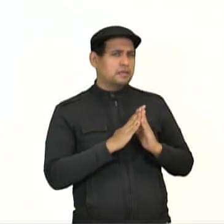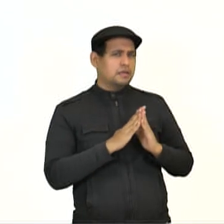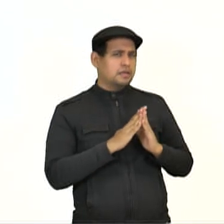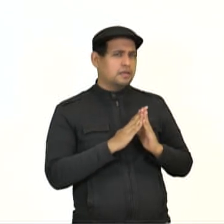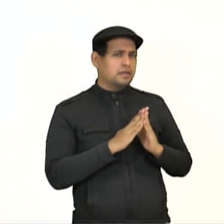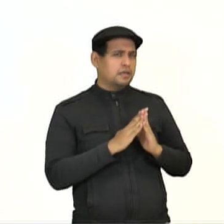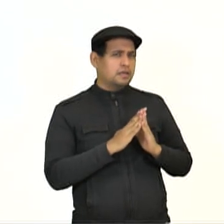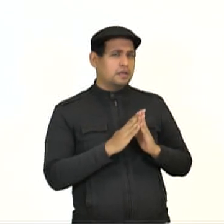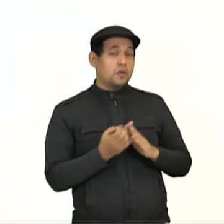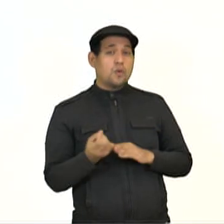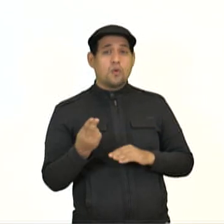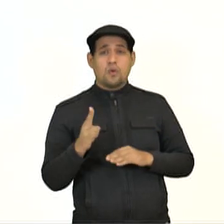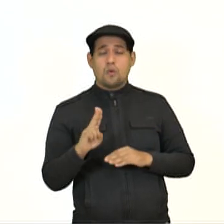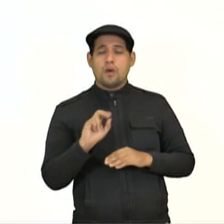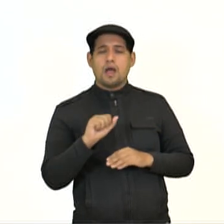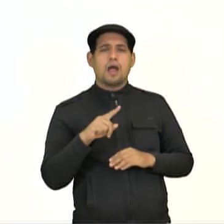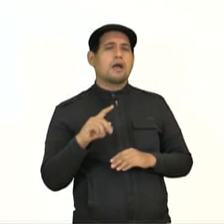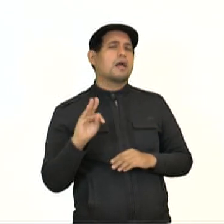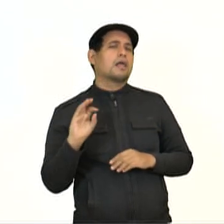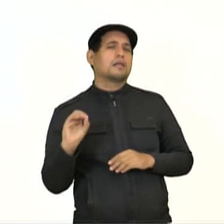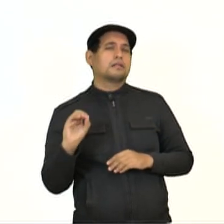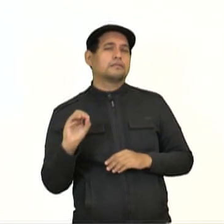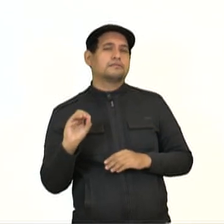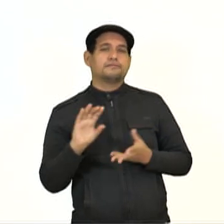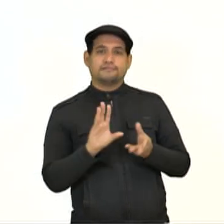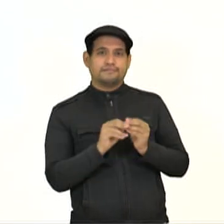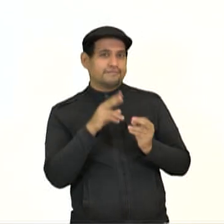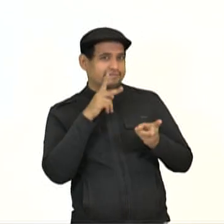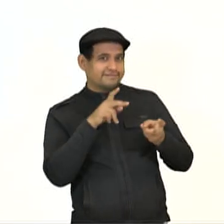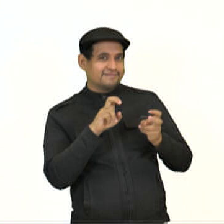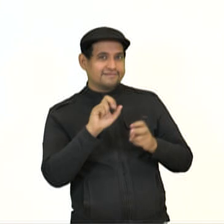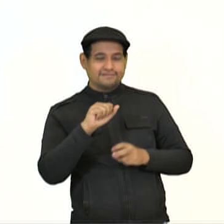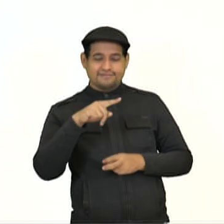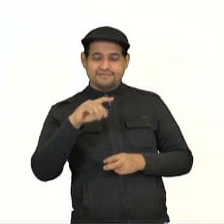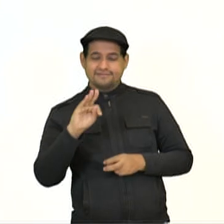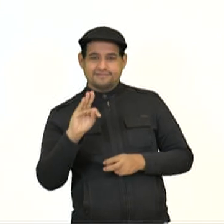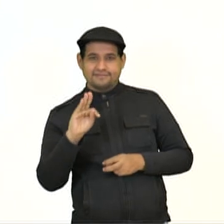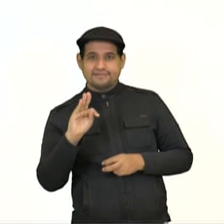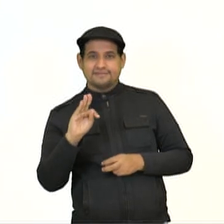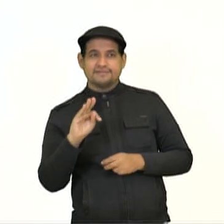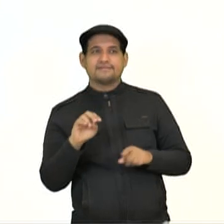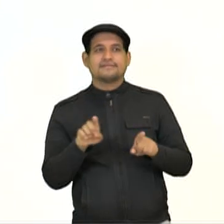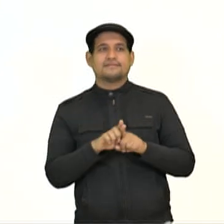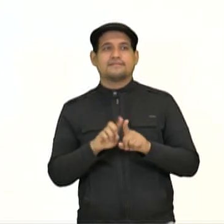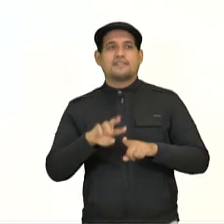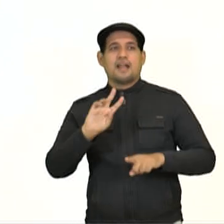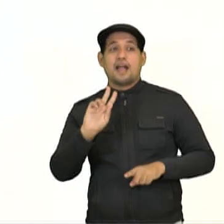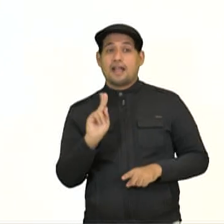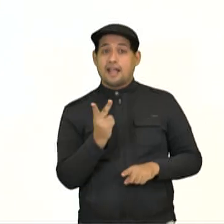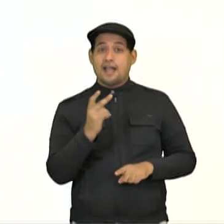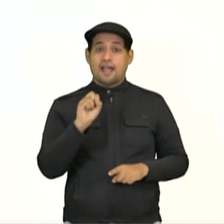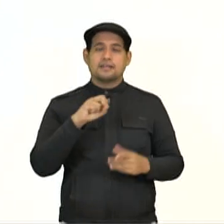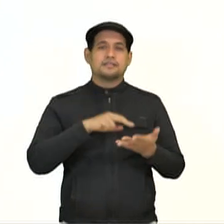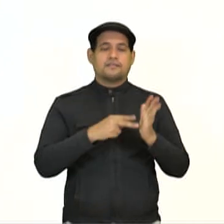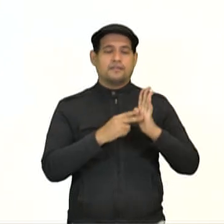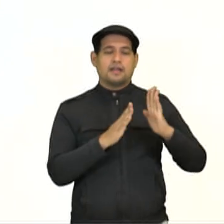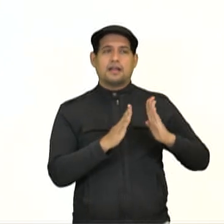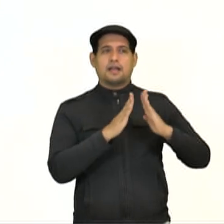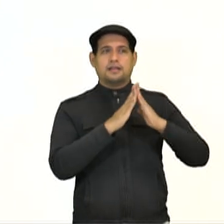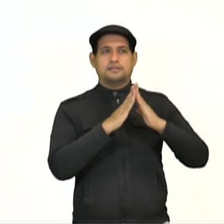um APT, apartment, ok? Então, HS, house.